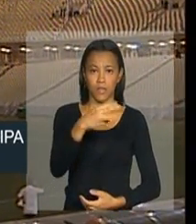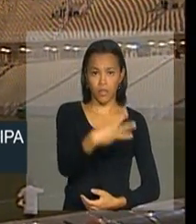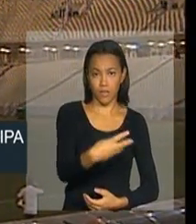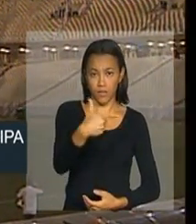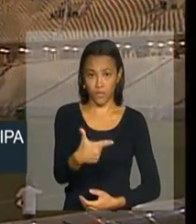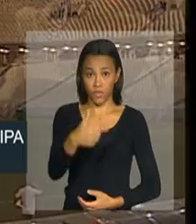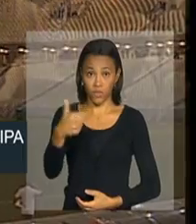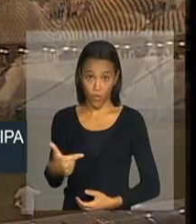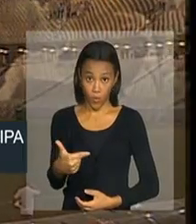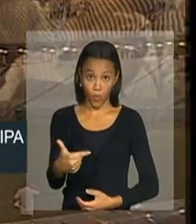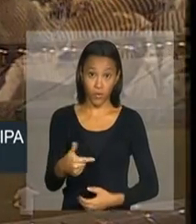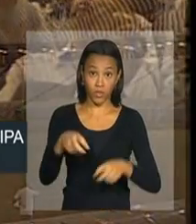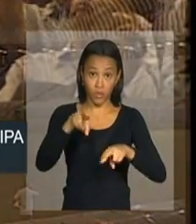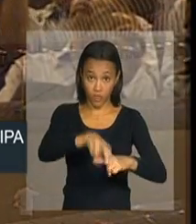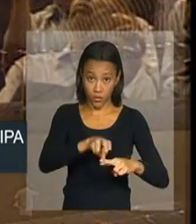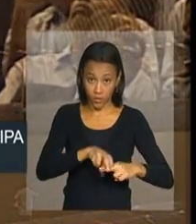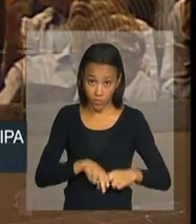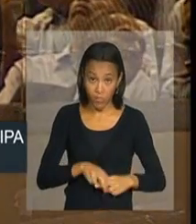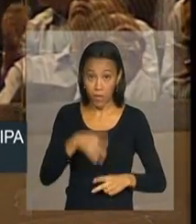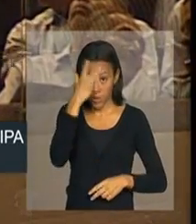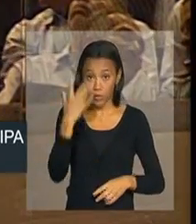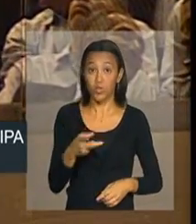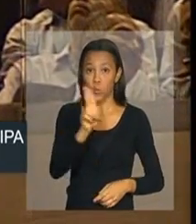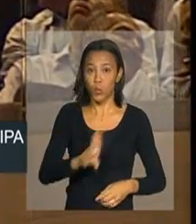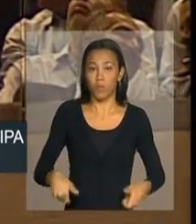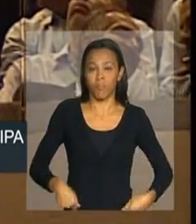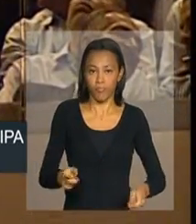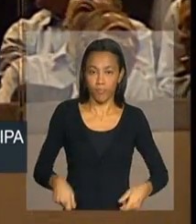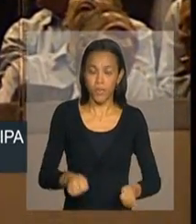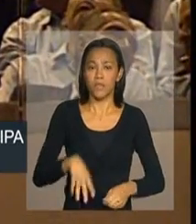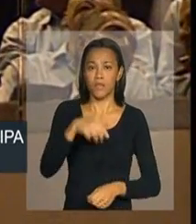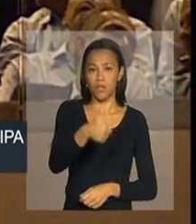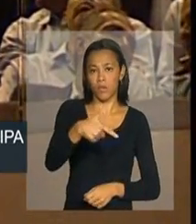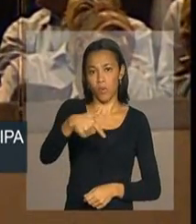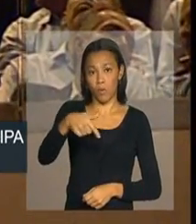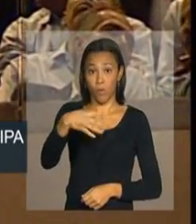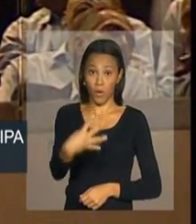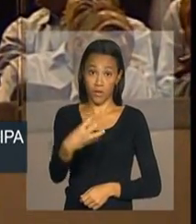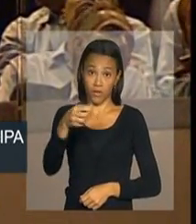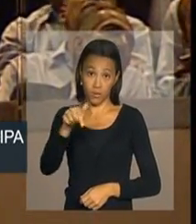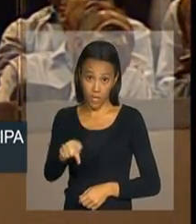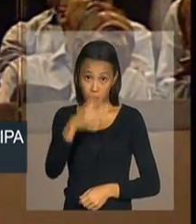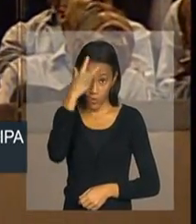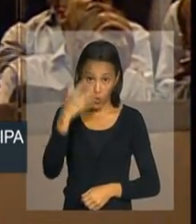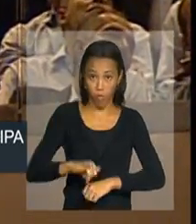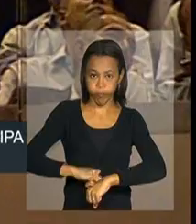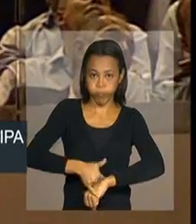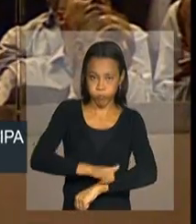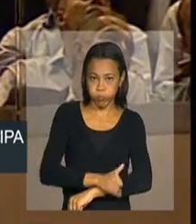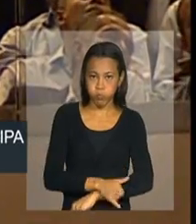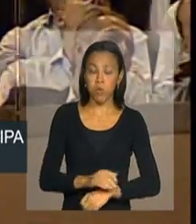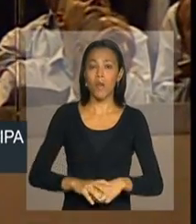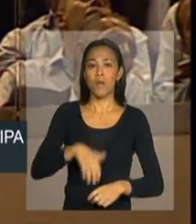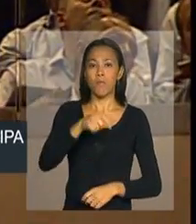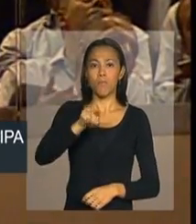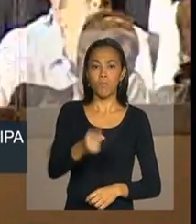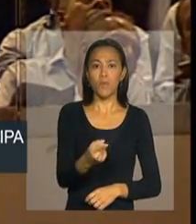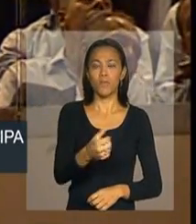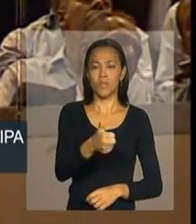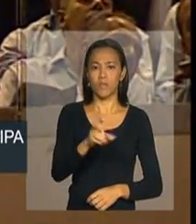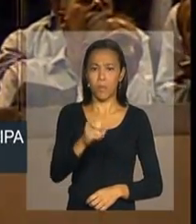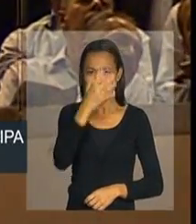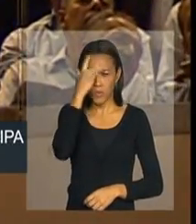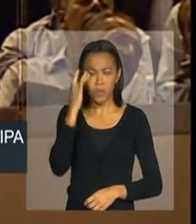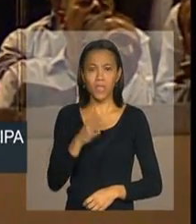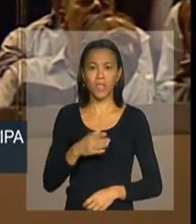322 espaços para cadeirantes, 147 para pessoas obesas, 1.350 para pessoas com